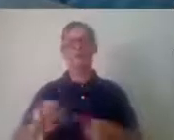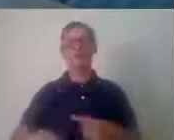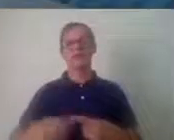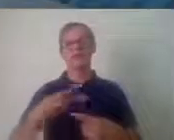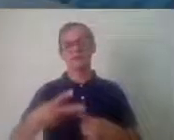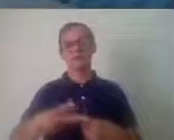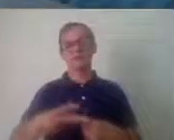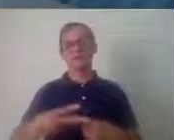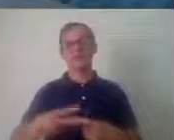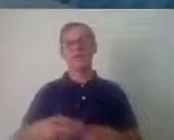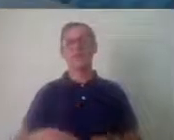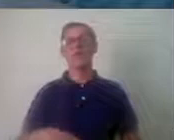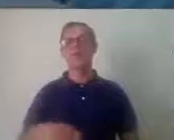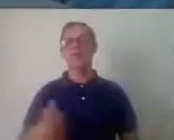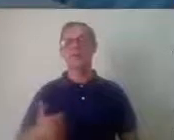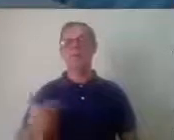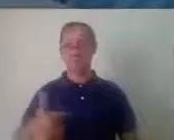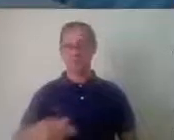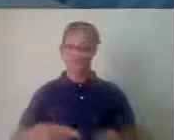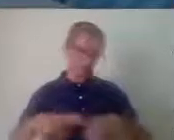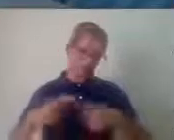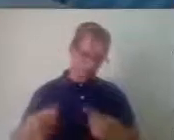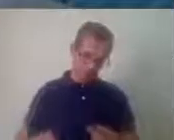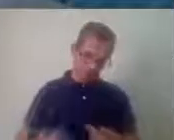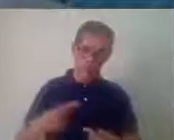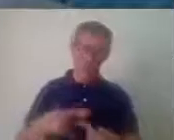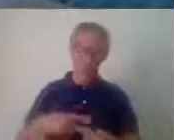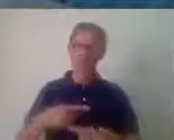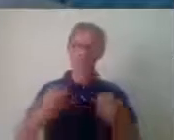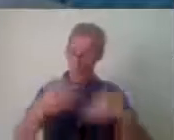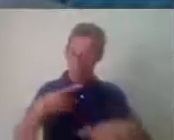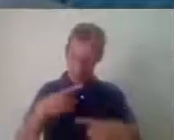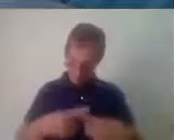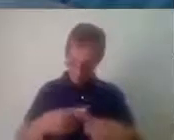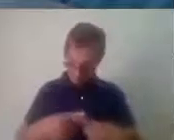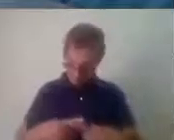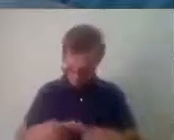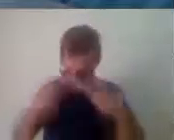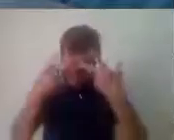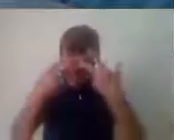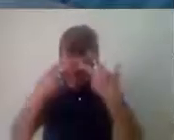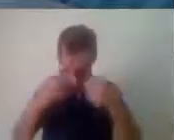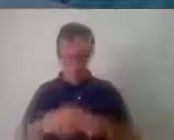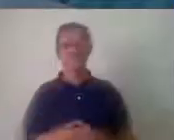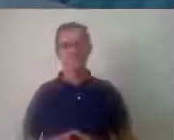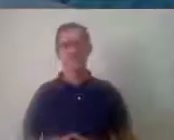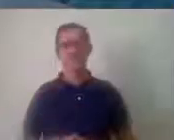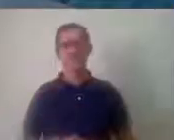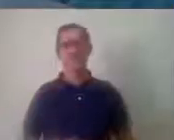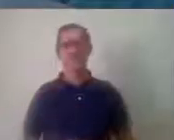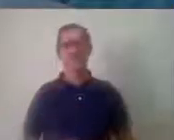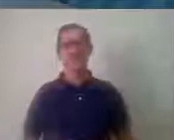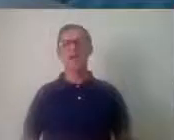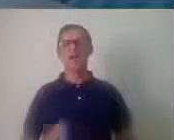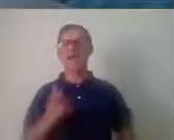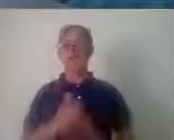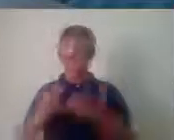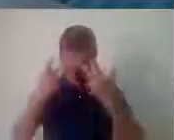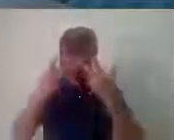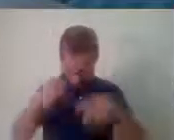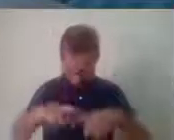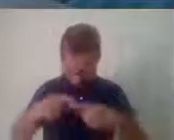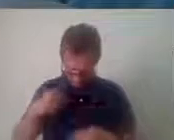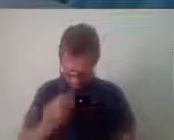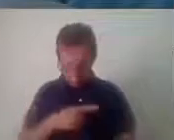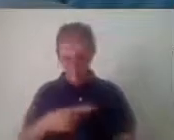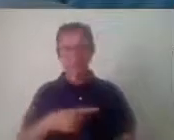quadrado o primeiro termo e o segundo termo, tá? Por que eu tô falando isso? Porque é muito comum, mas é muito comum, né? A